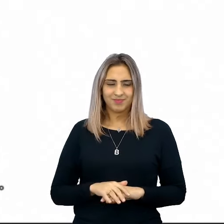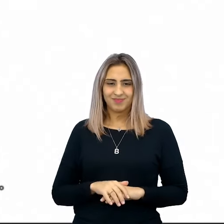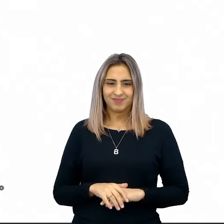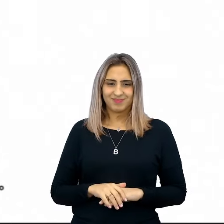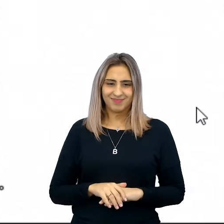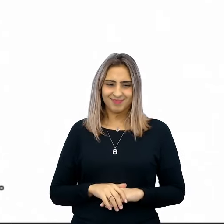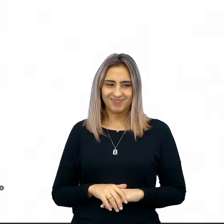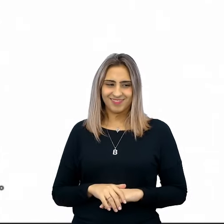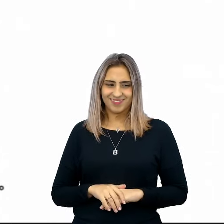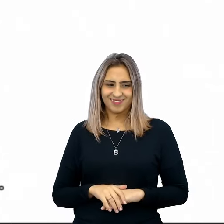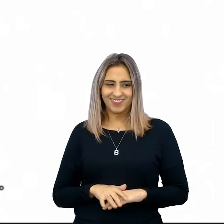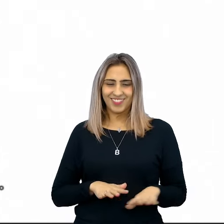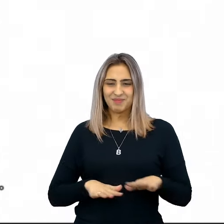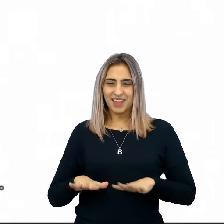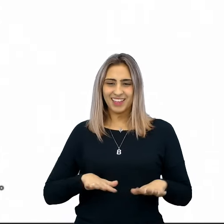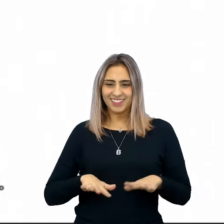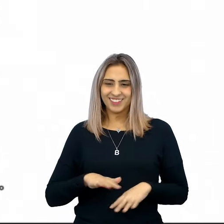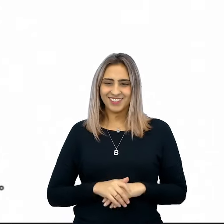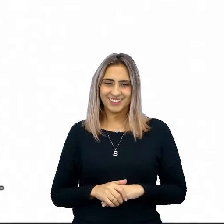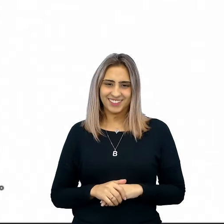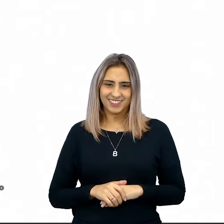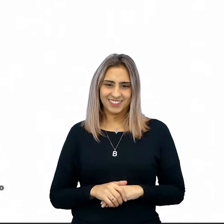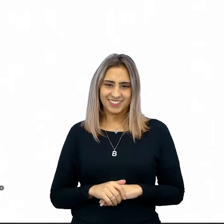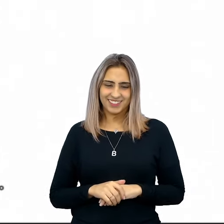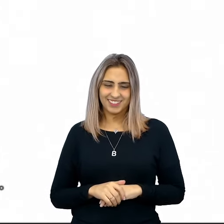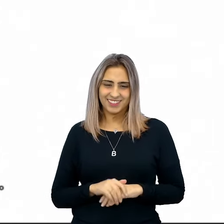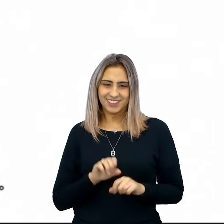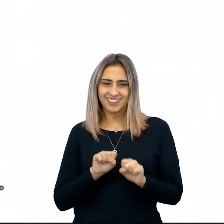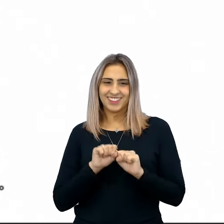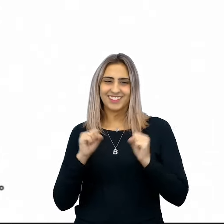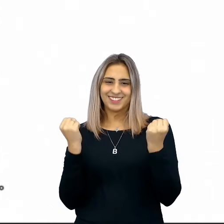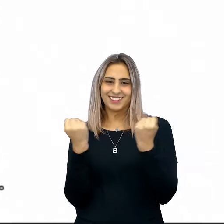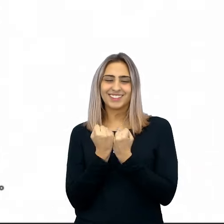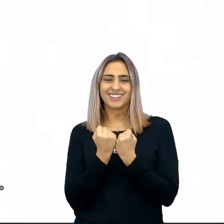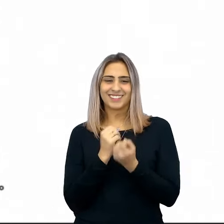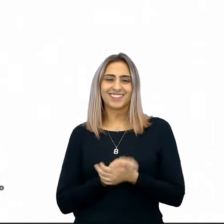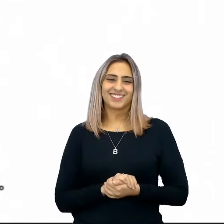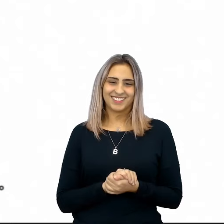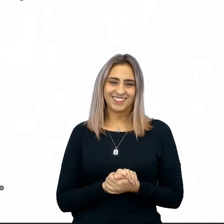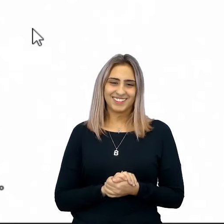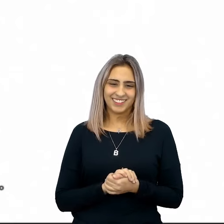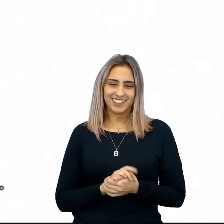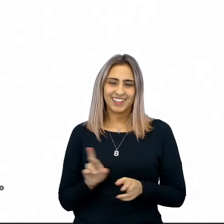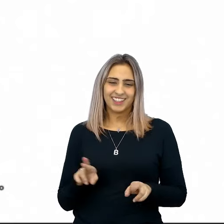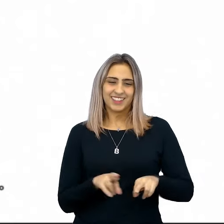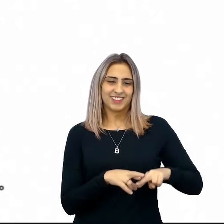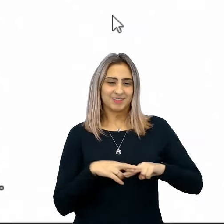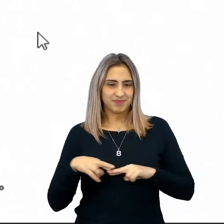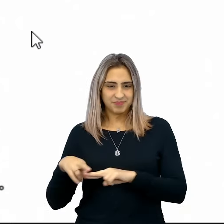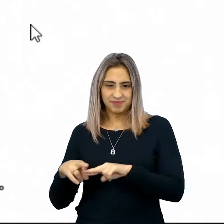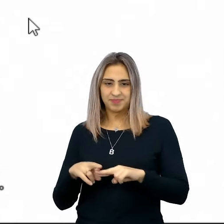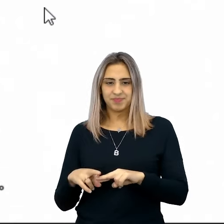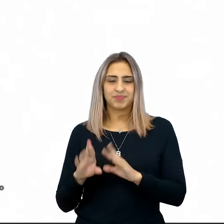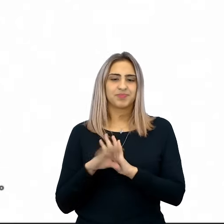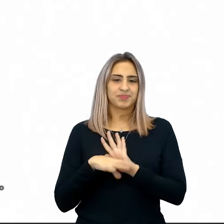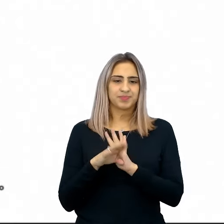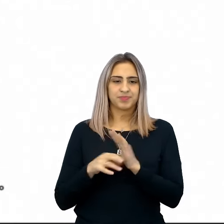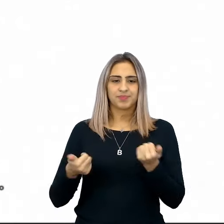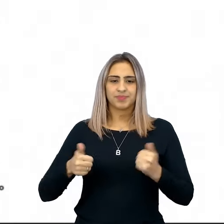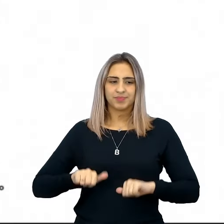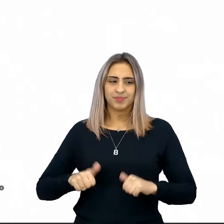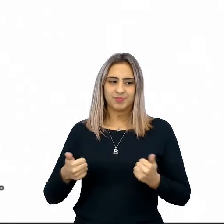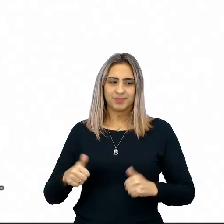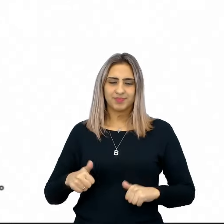Então, só para a gente sistematizar aqui, nós recuperamos os conceitos da avaliação, estudamos a